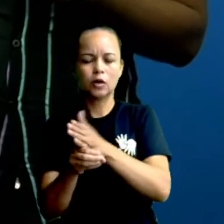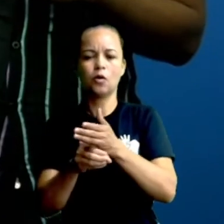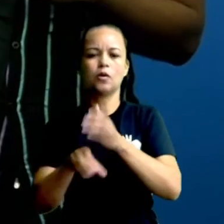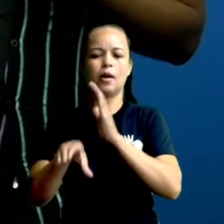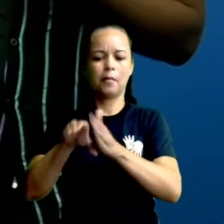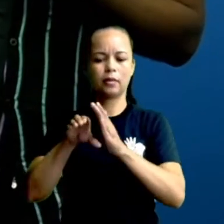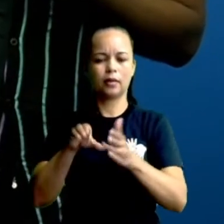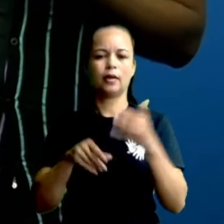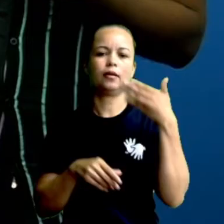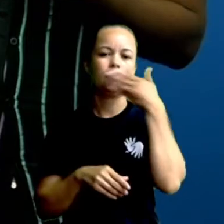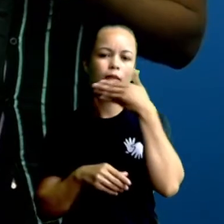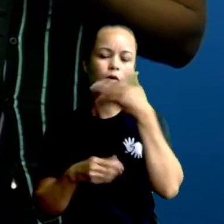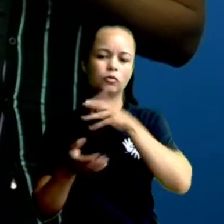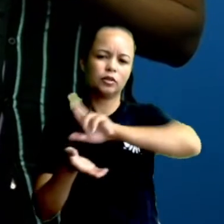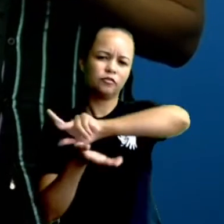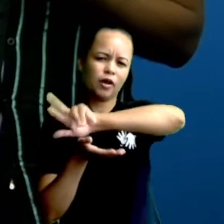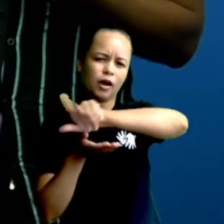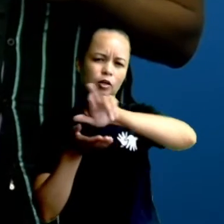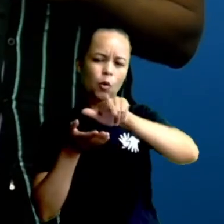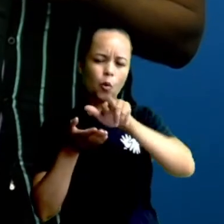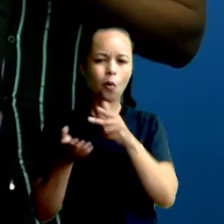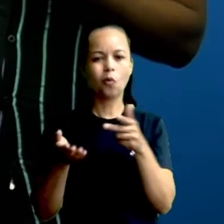Entre